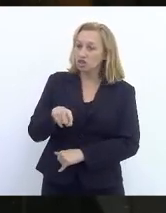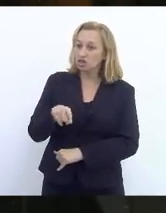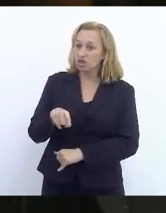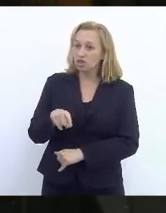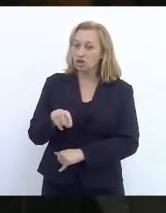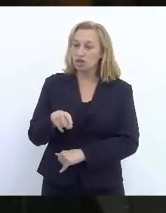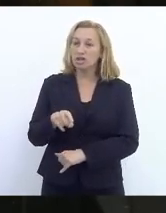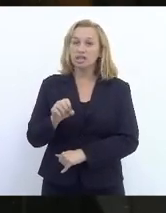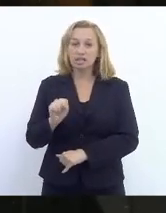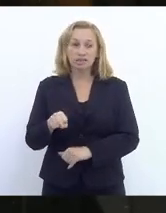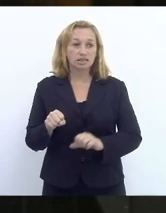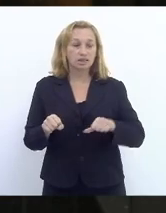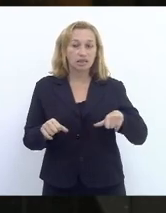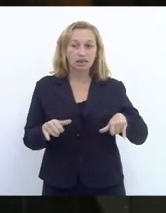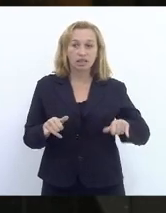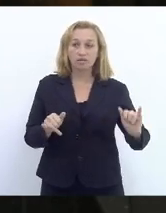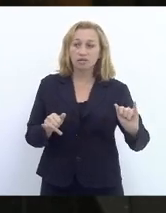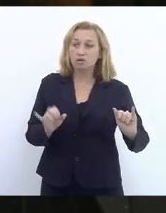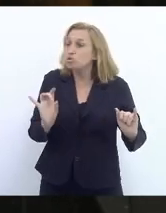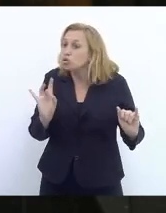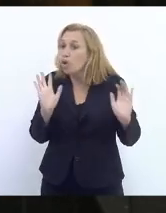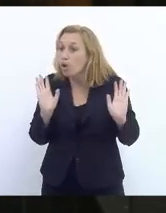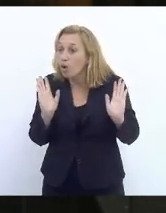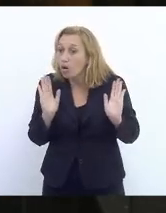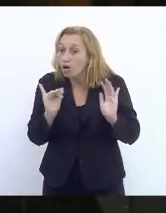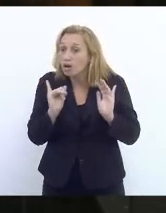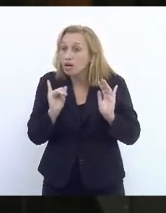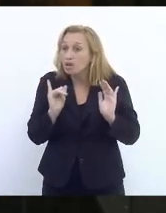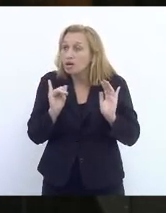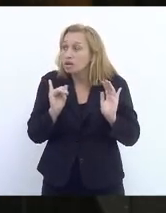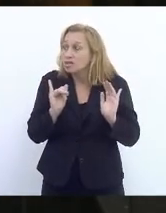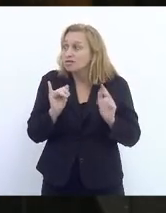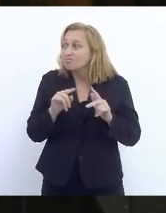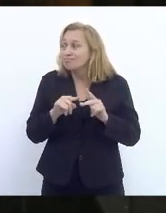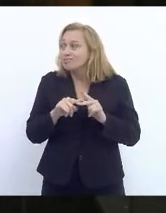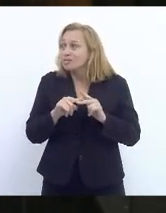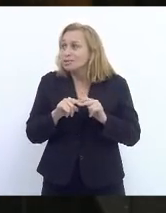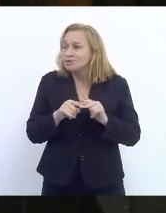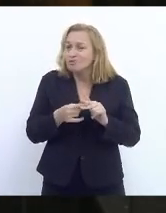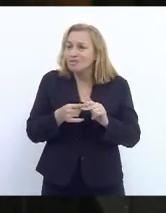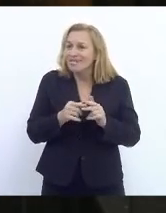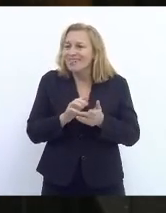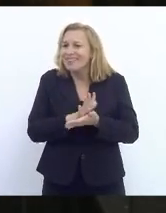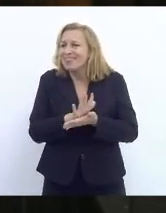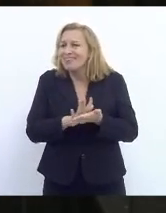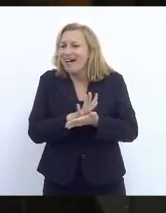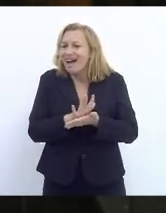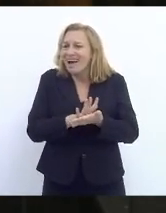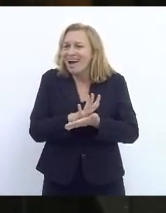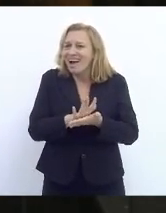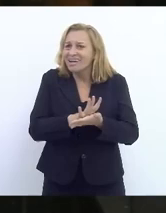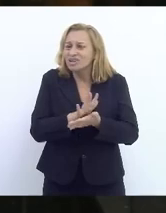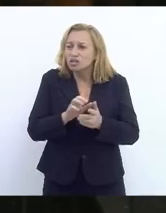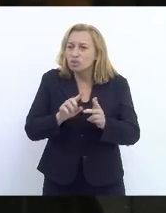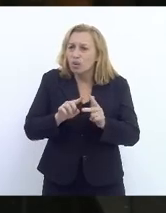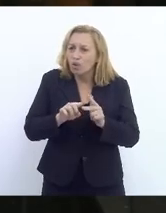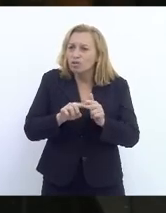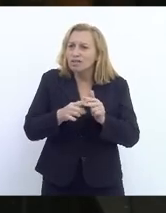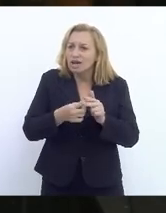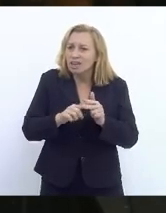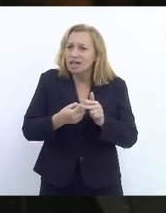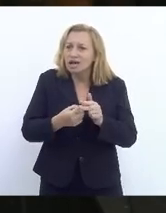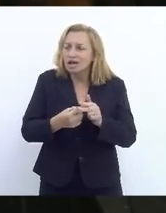menos y é só isso não mexe em sistema nenhum é só aumentar alterar